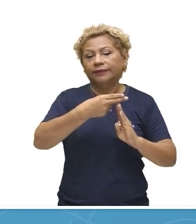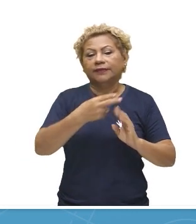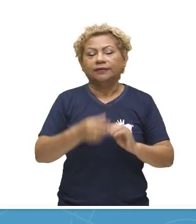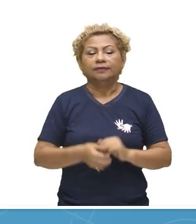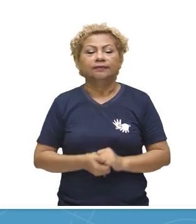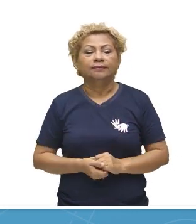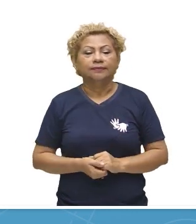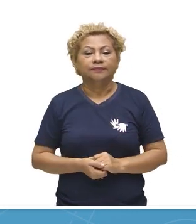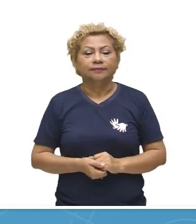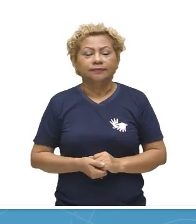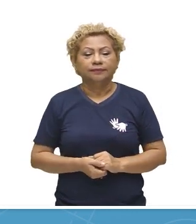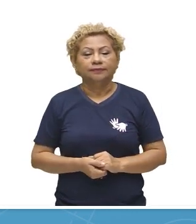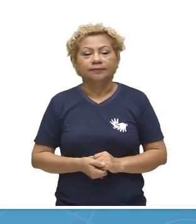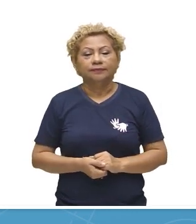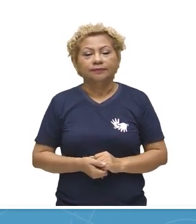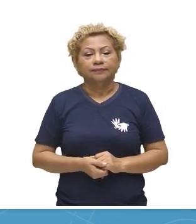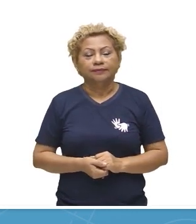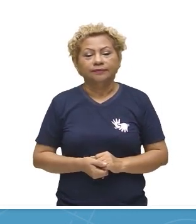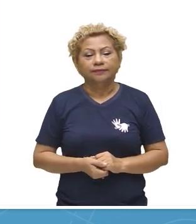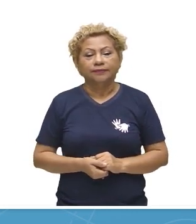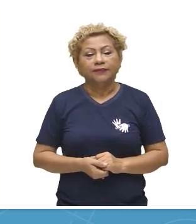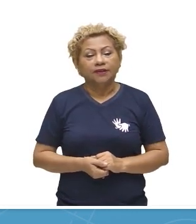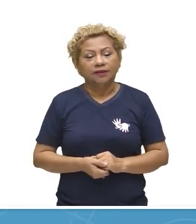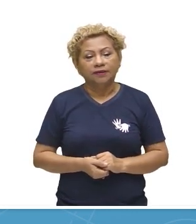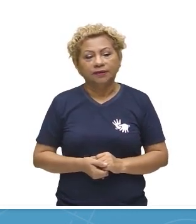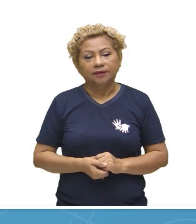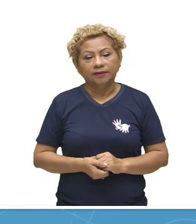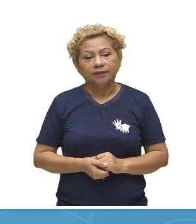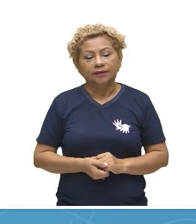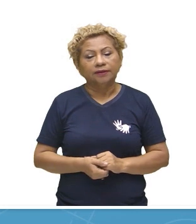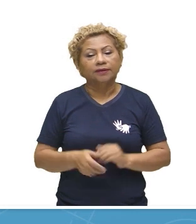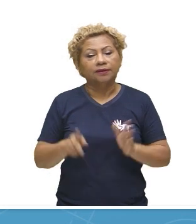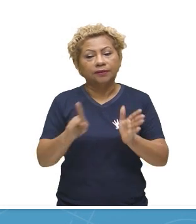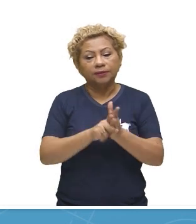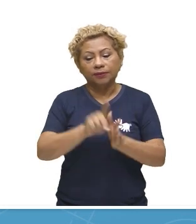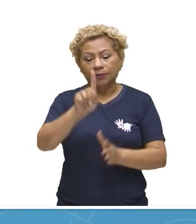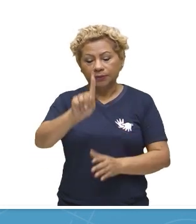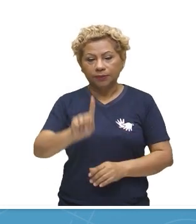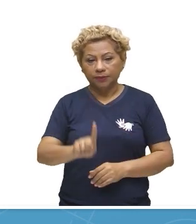Então, eu tenho que 1 ao quadrado, por exemplo, vai ser o próprio 1, né?